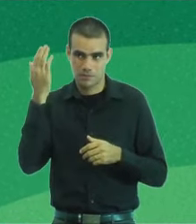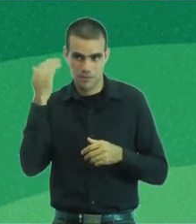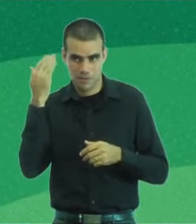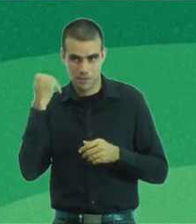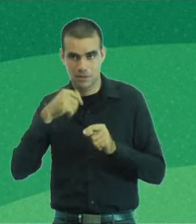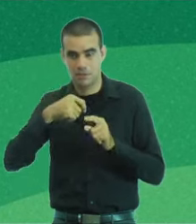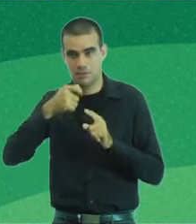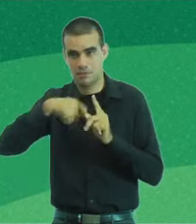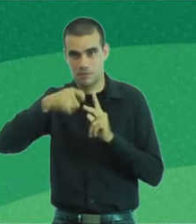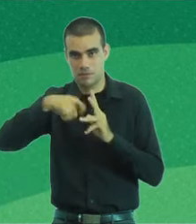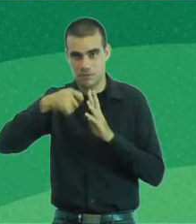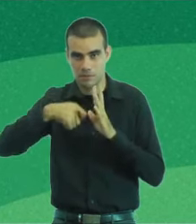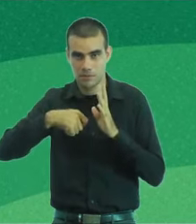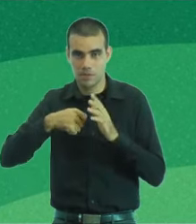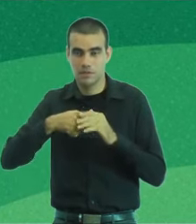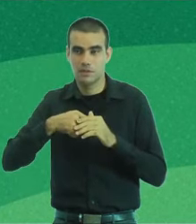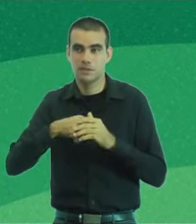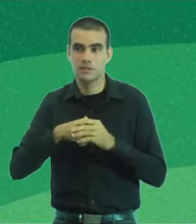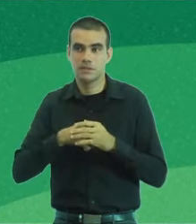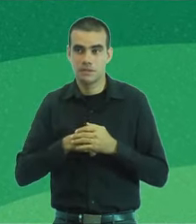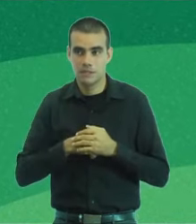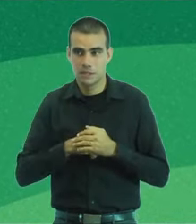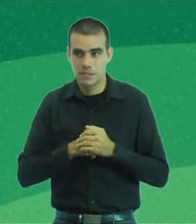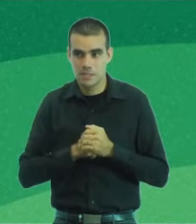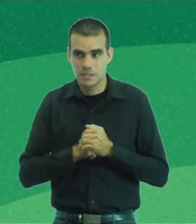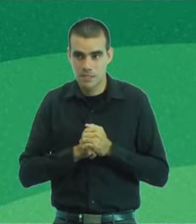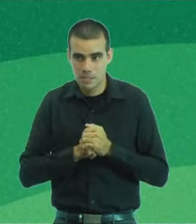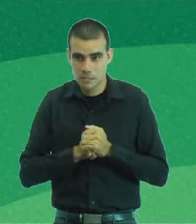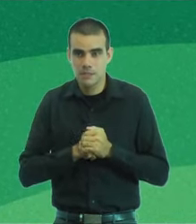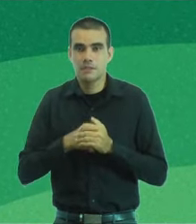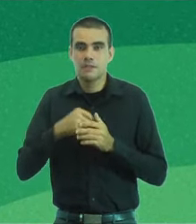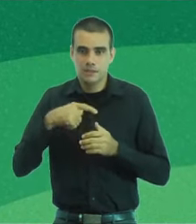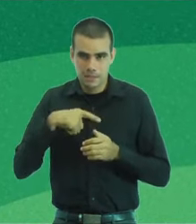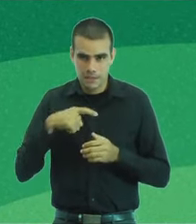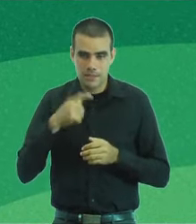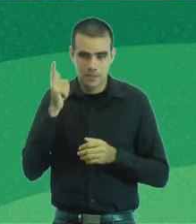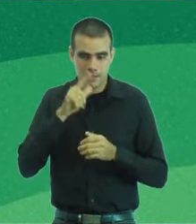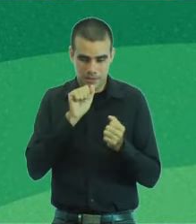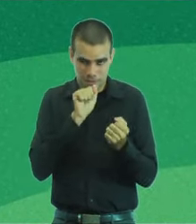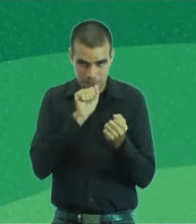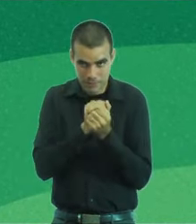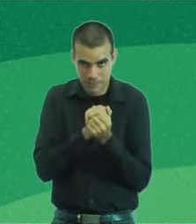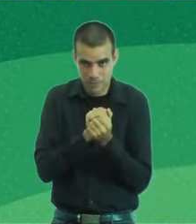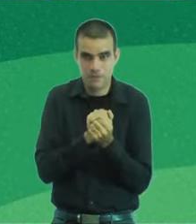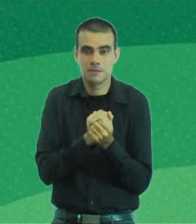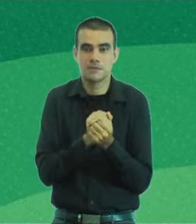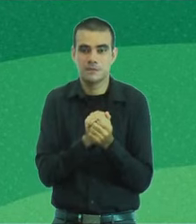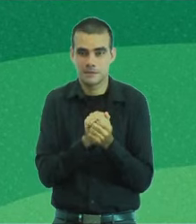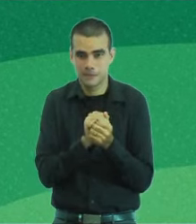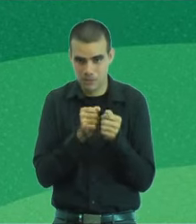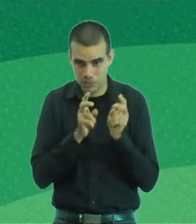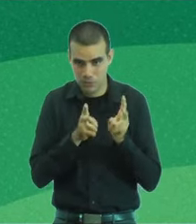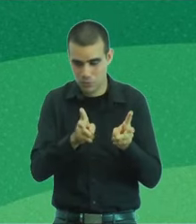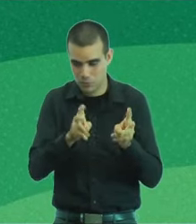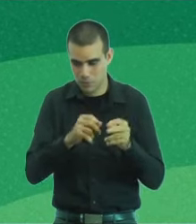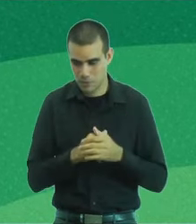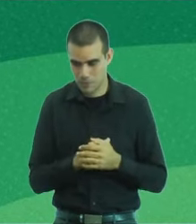últimos períodos a gente ficou triste em casa mas a gente estava junto dessa mesma forma